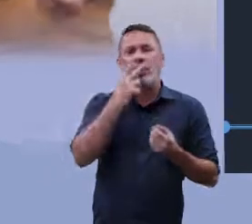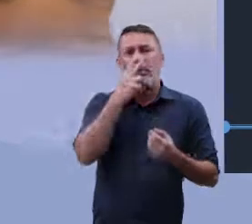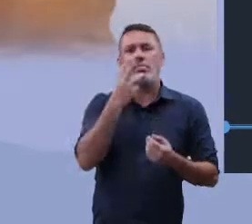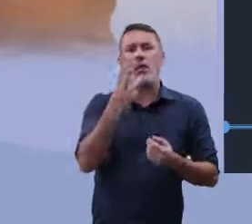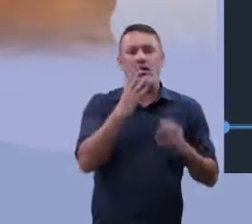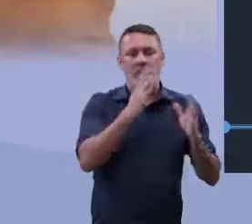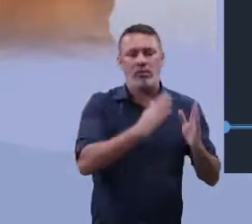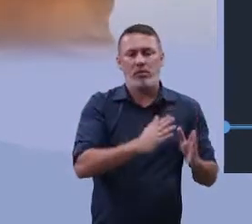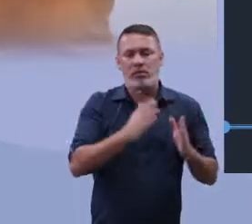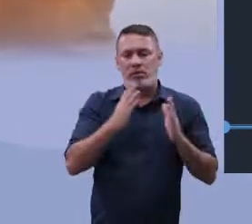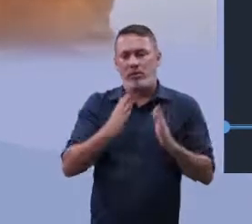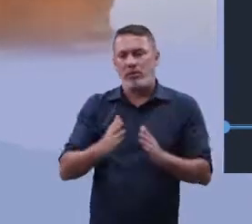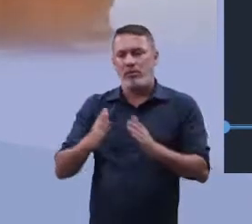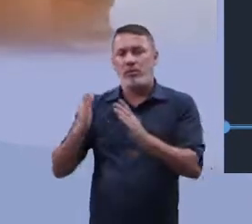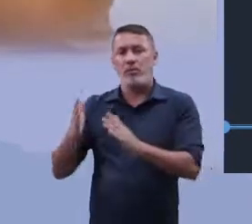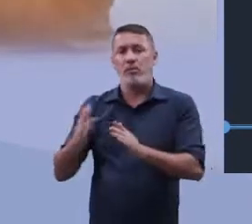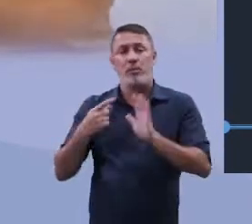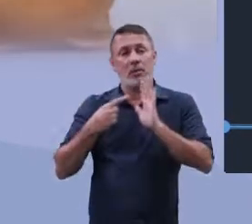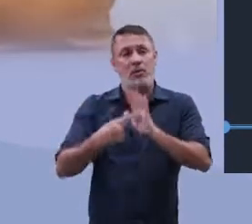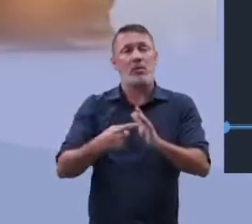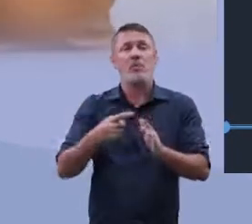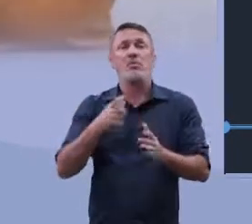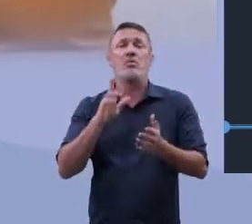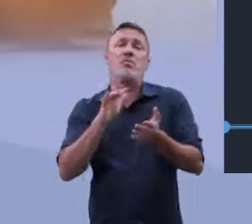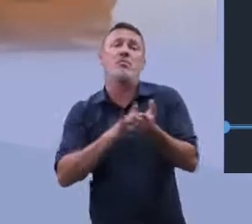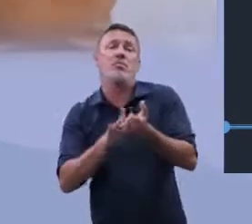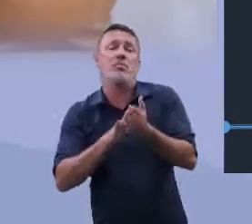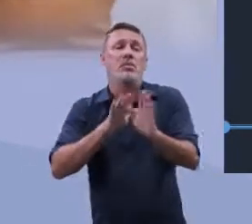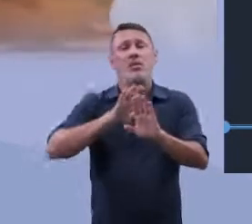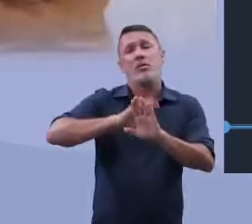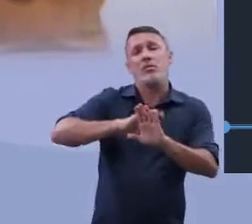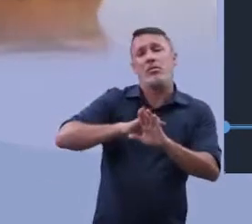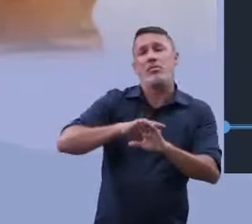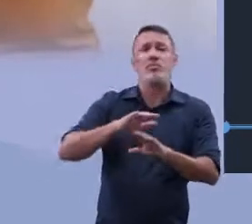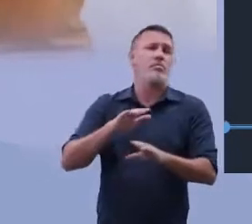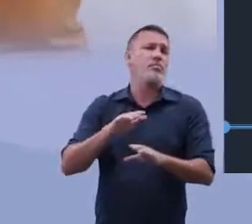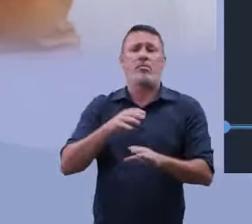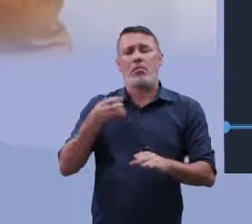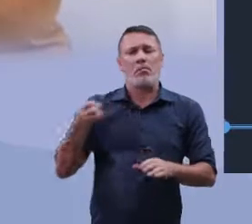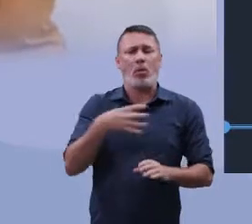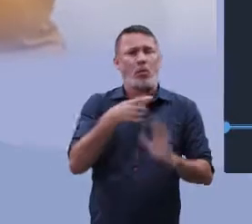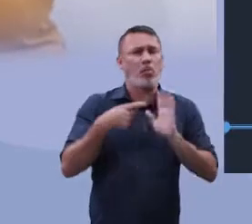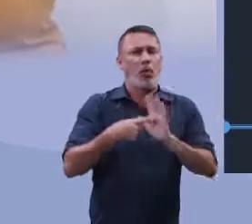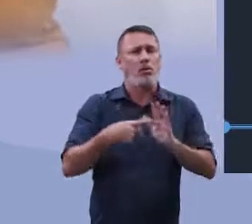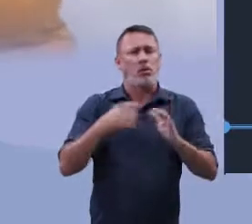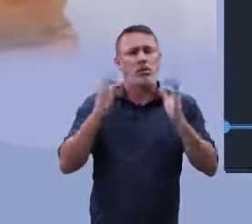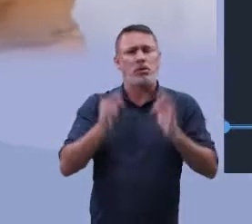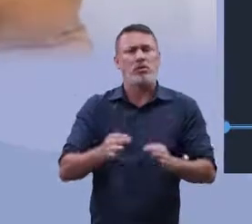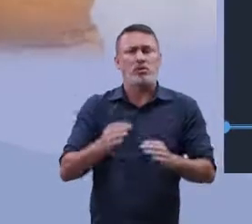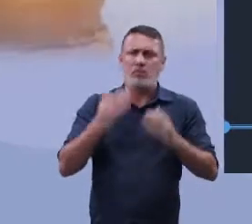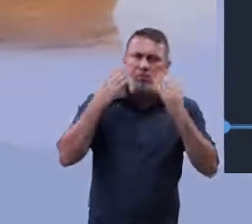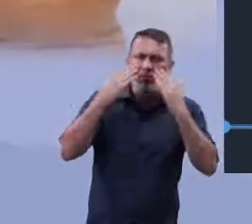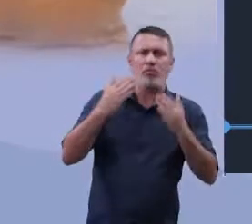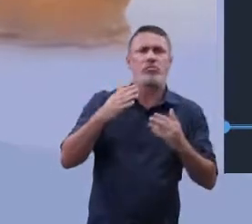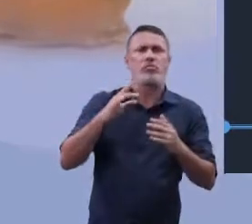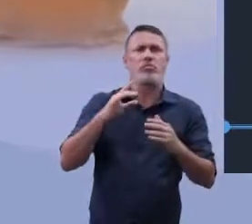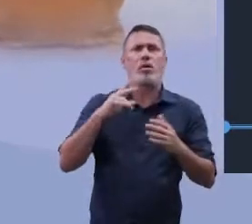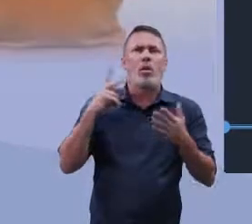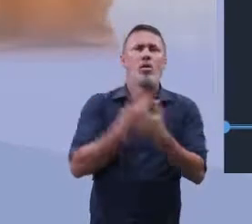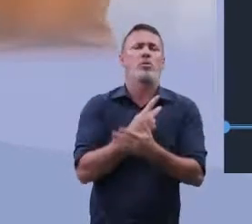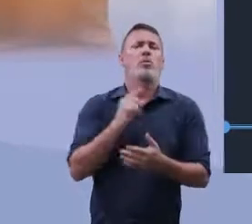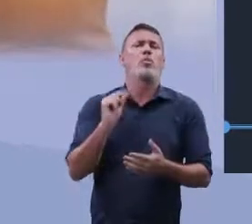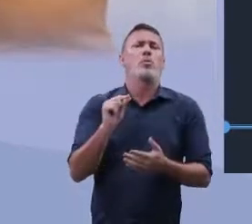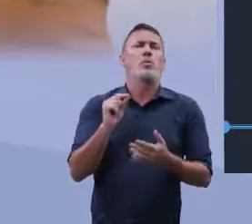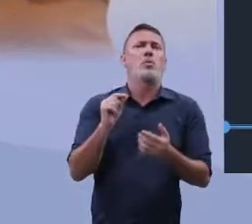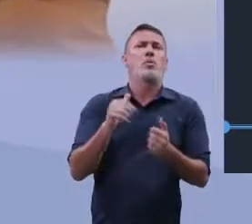a realidade do Brasil sem muita fantasia, que é o critério do modernismo, e o pós-modernismo também trabalhou um pouquinho sobre isso